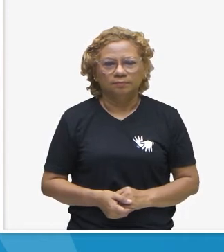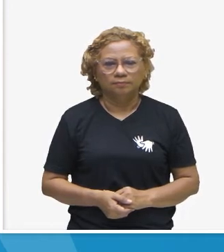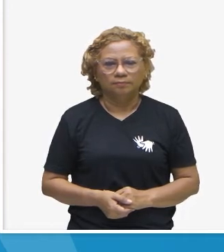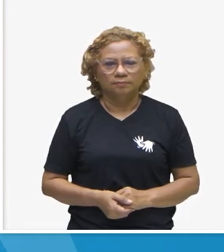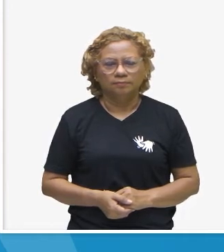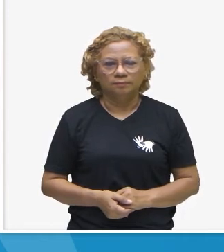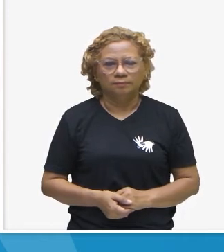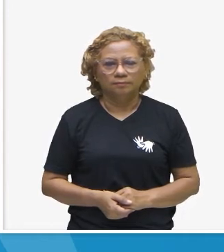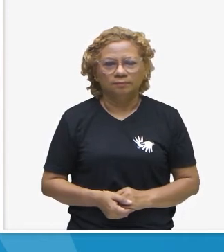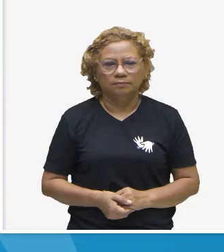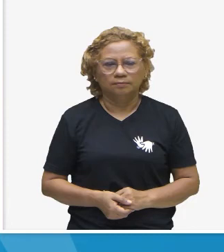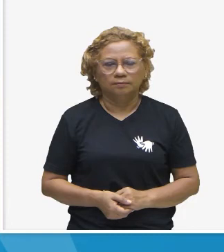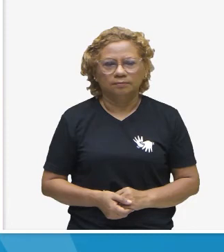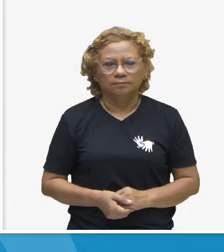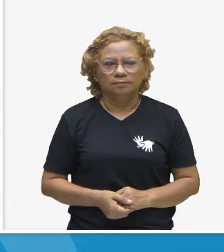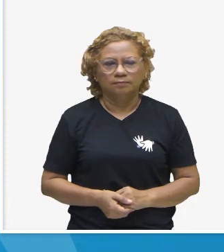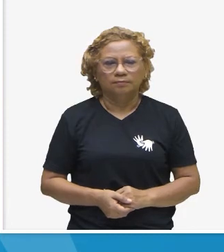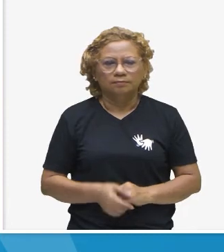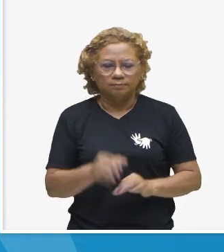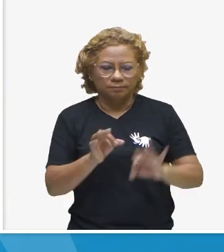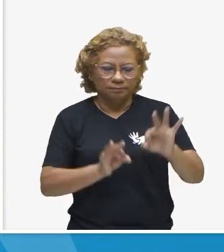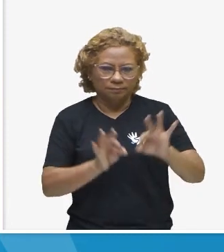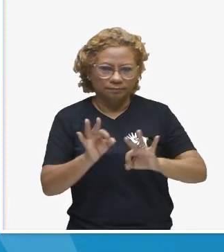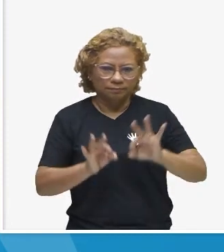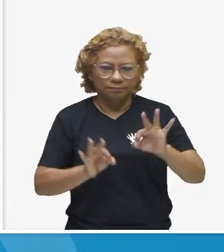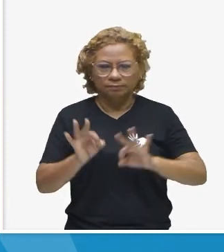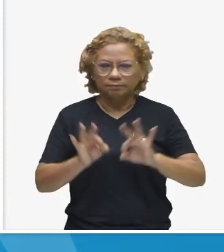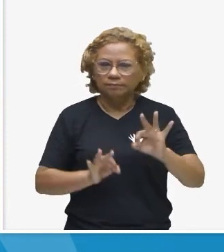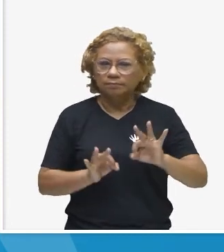Nós temos aqui,